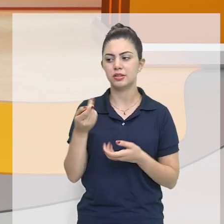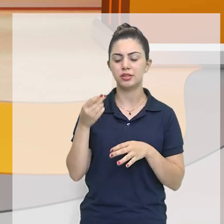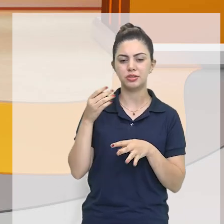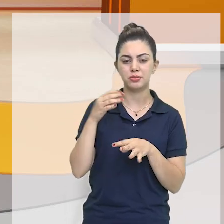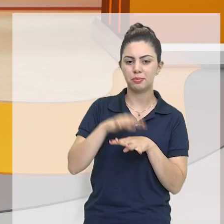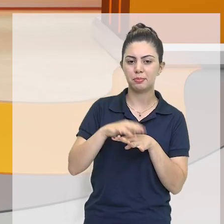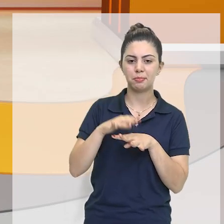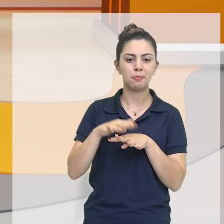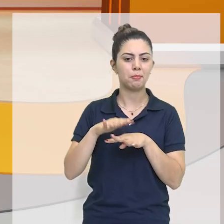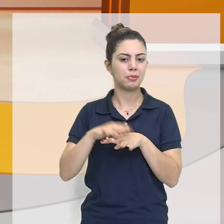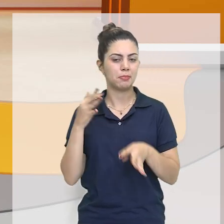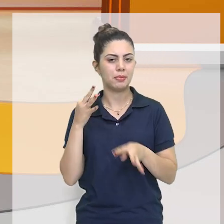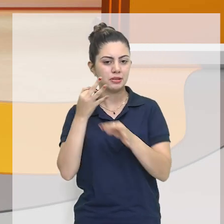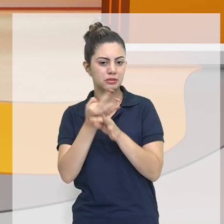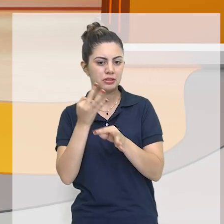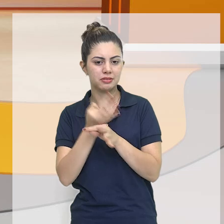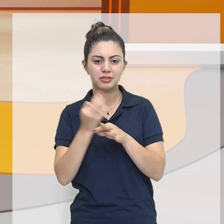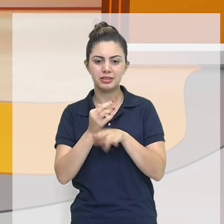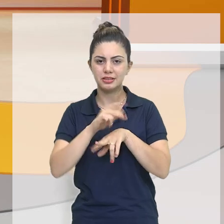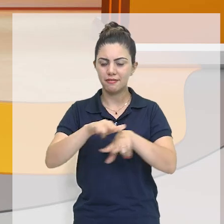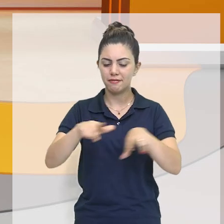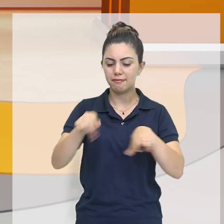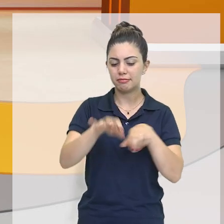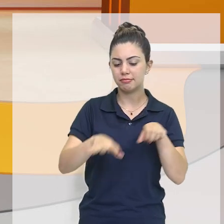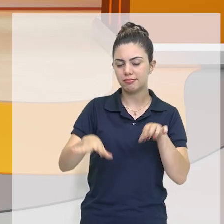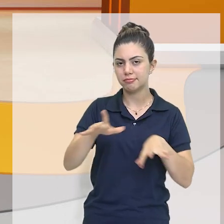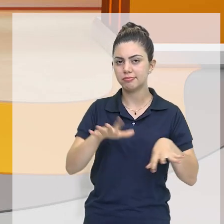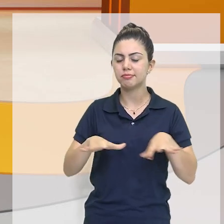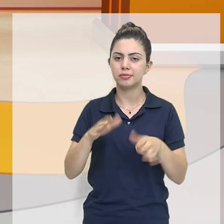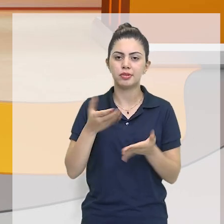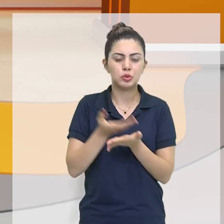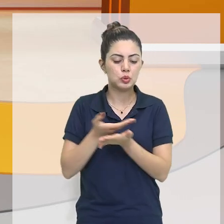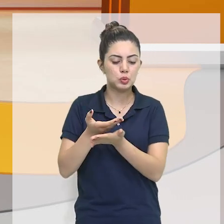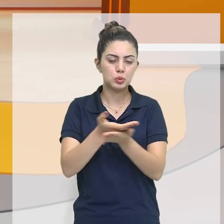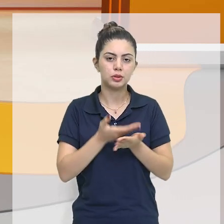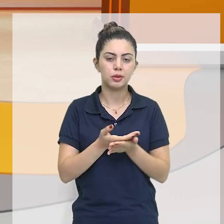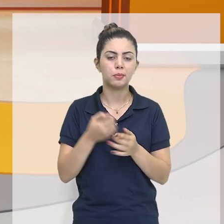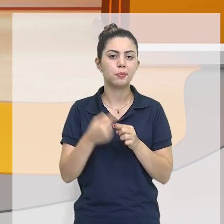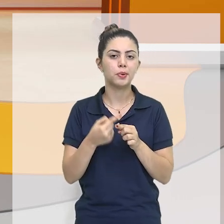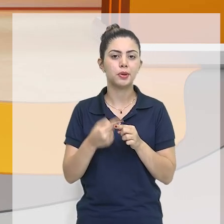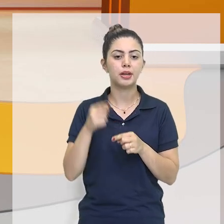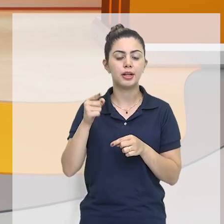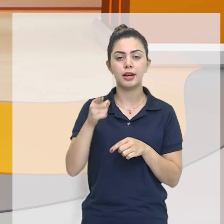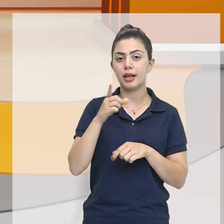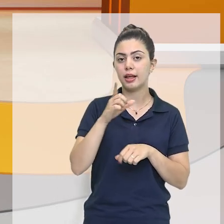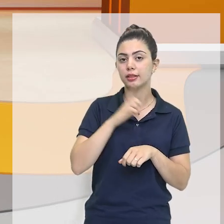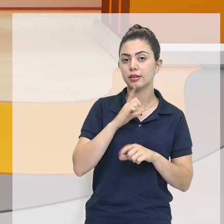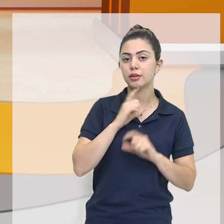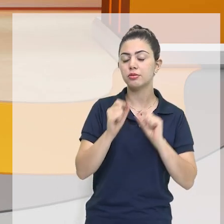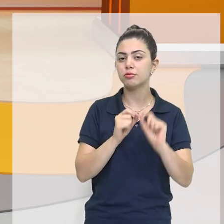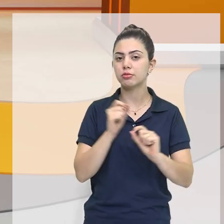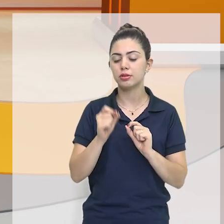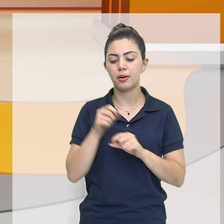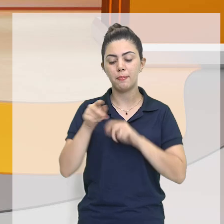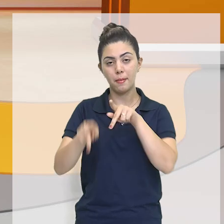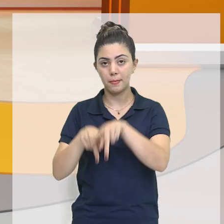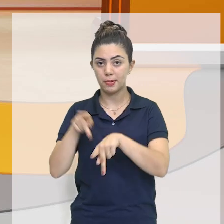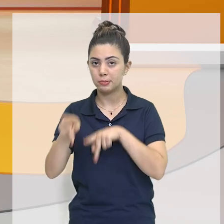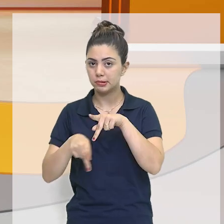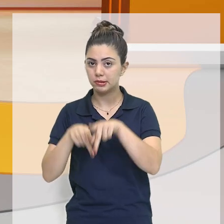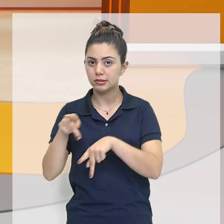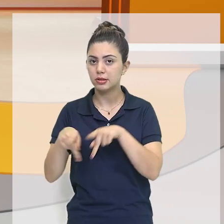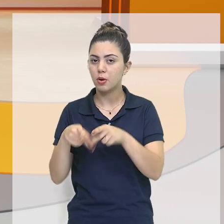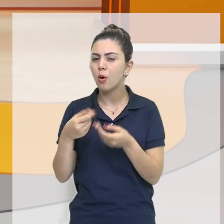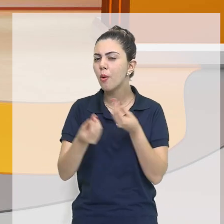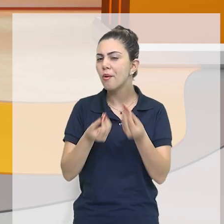contas, você vai ter, dentro da cidade-estado de Atenas, um povo